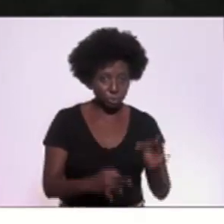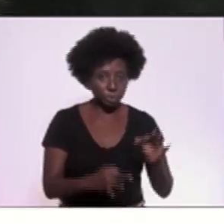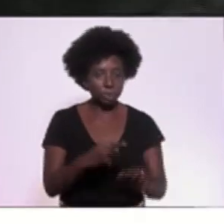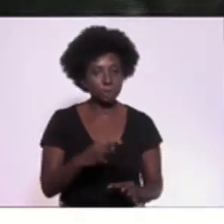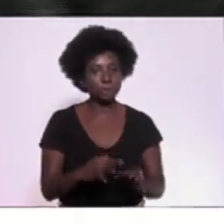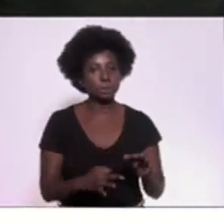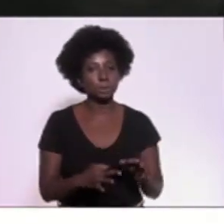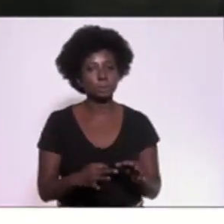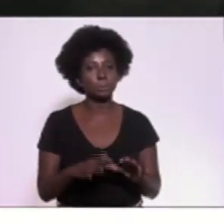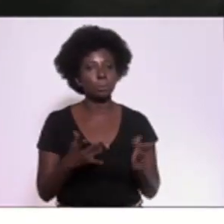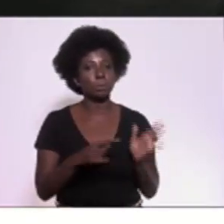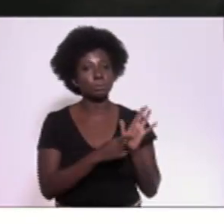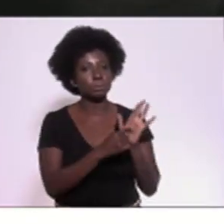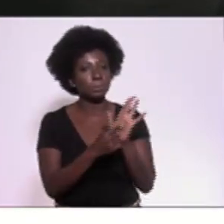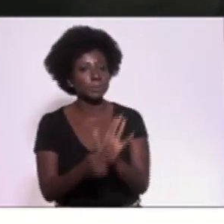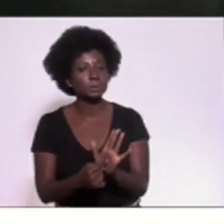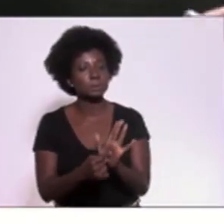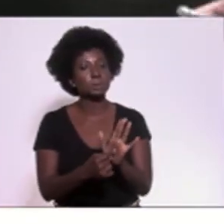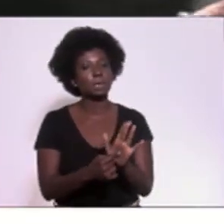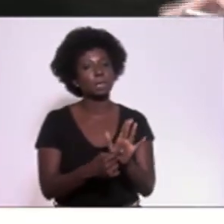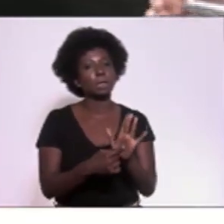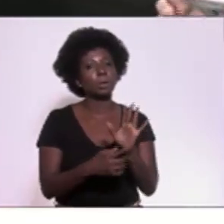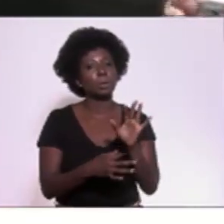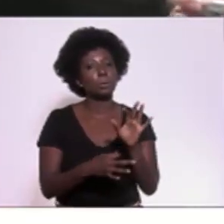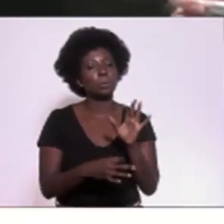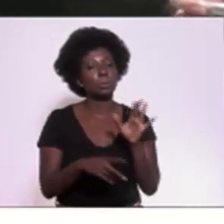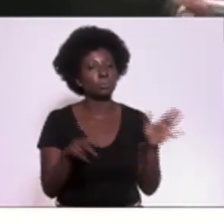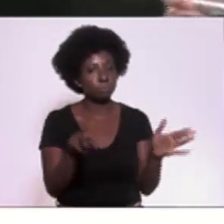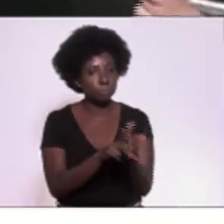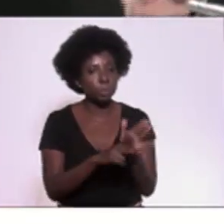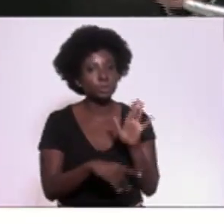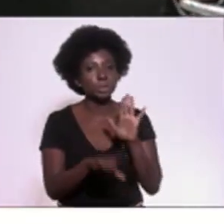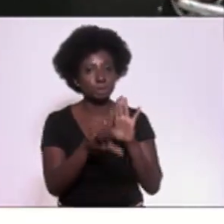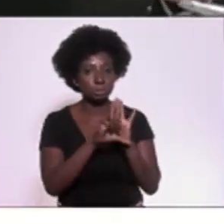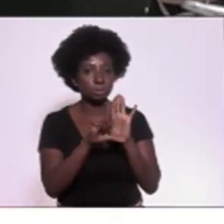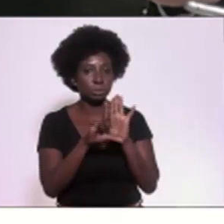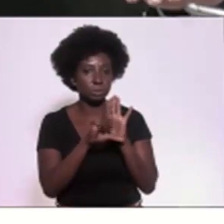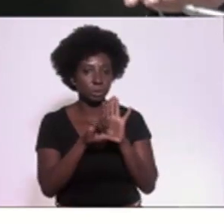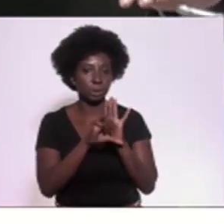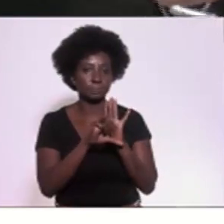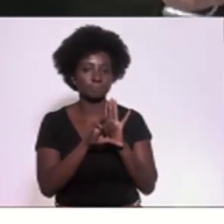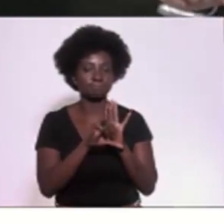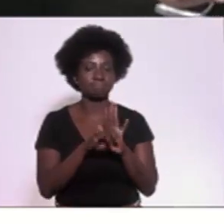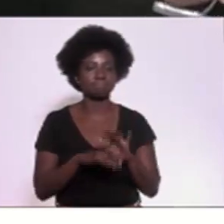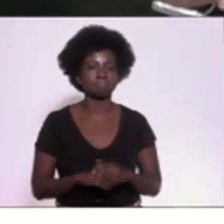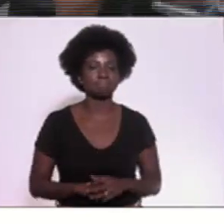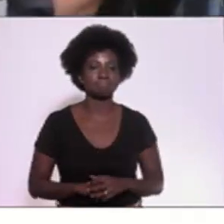apresentar esse projeto de lei no exercício seguinte.